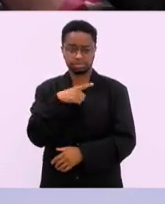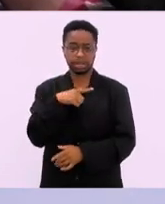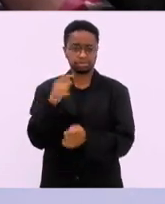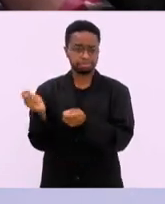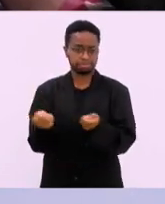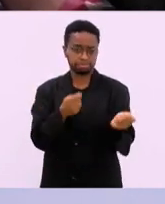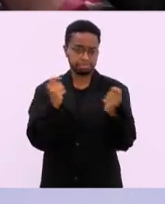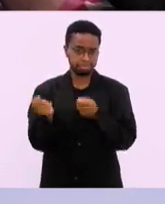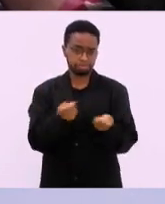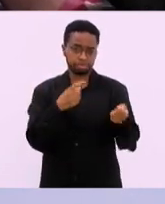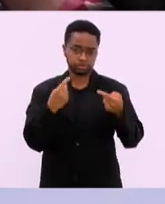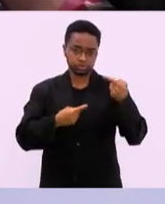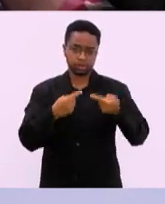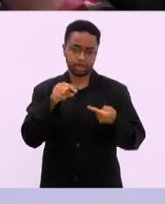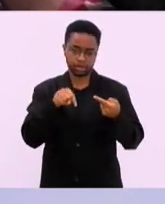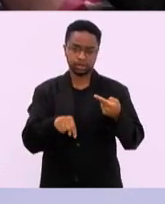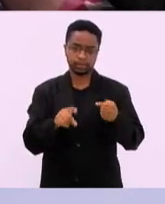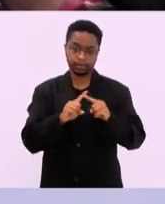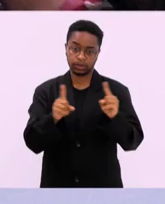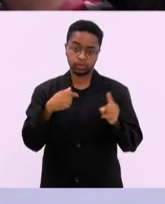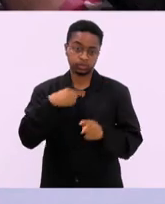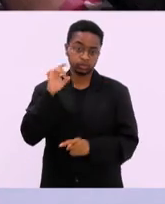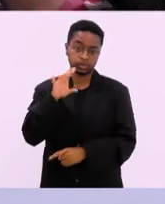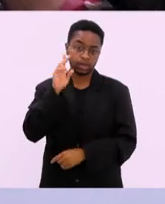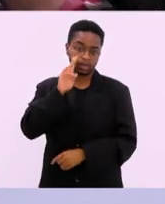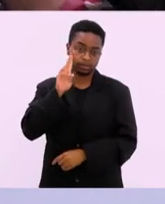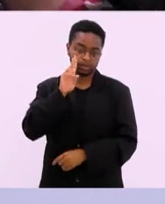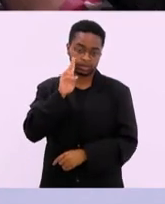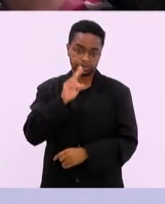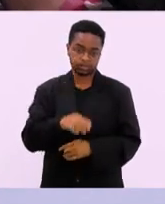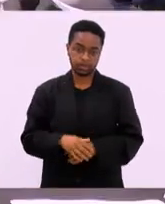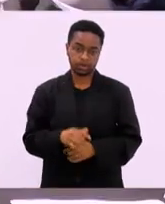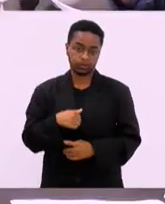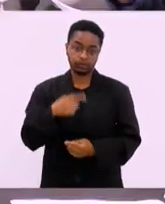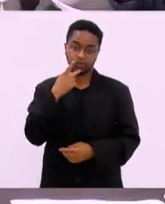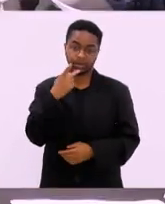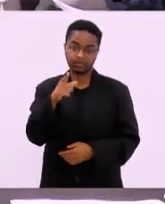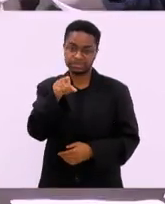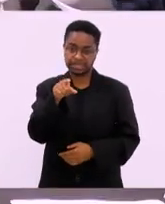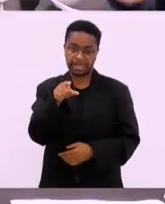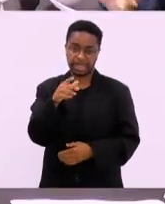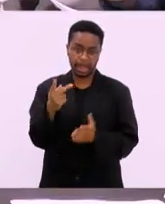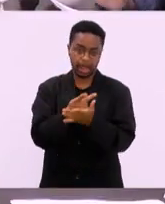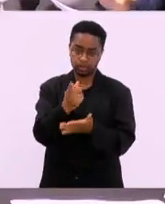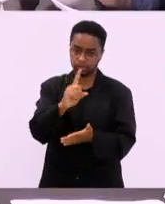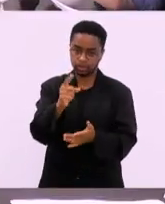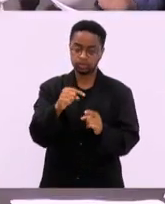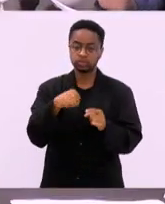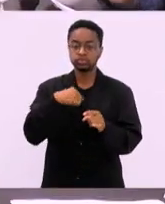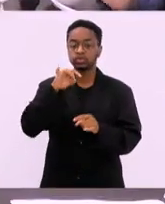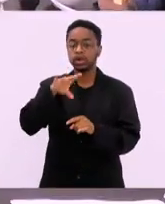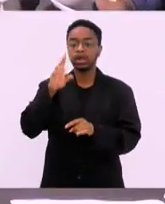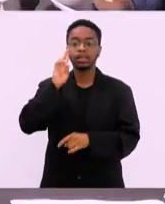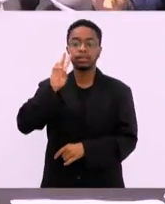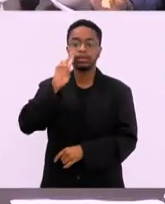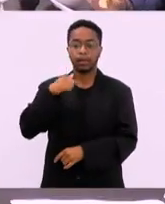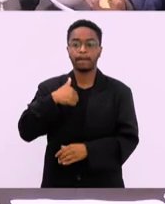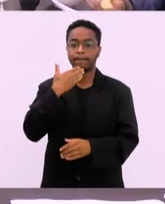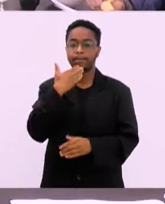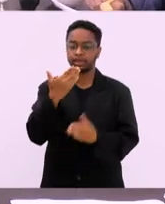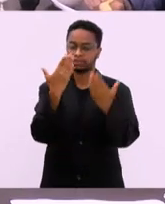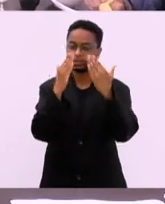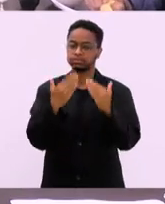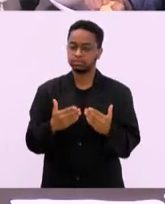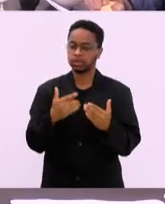isso aqui. Só estou lembrando. Não estou dizendo que o senhor não tem razão, só estou lembrando. Eu peço vista, senhor presidente, para a